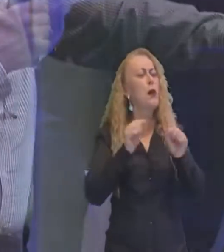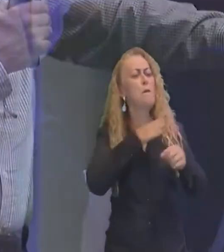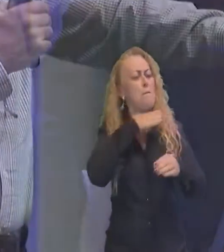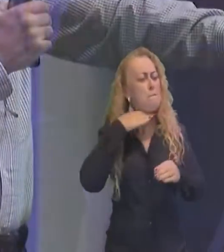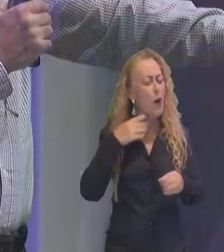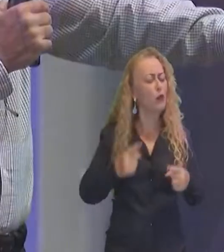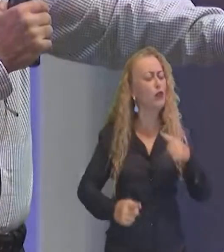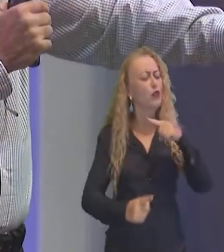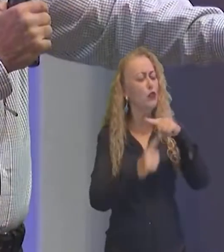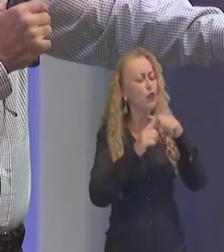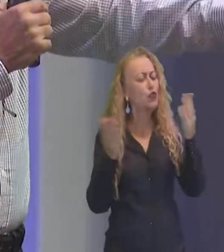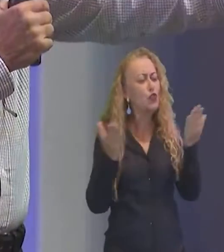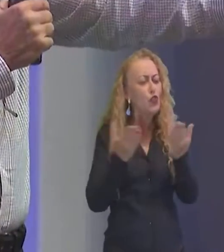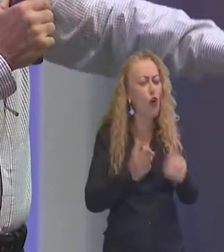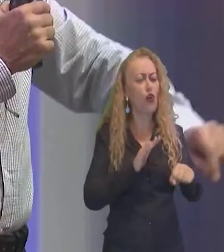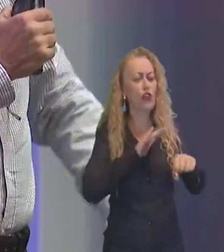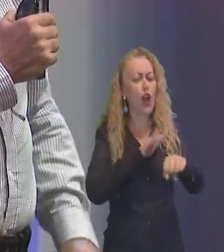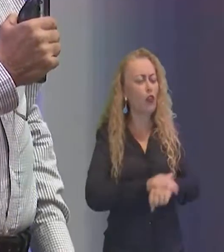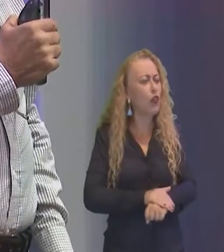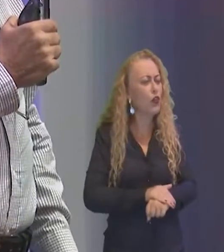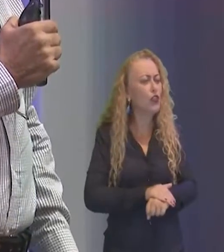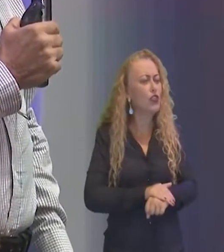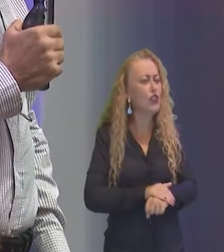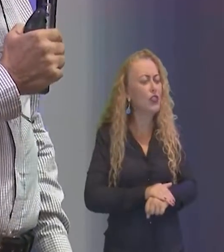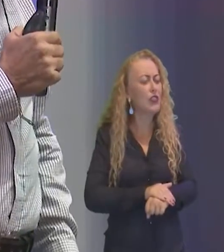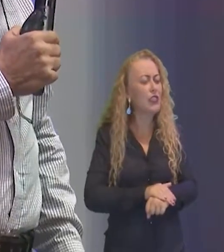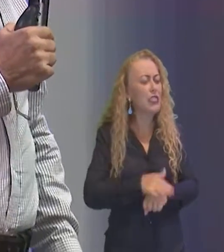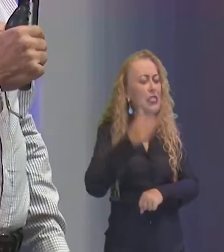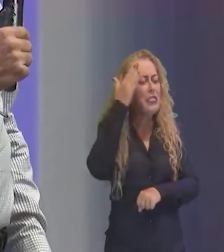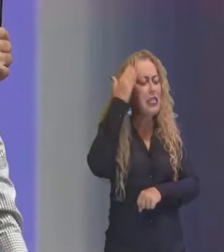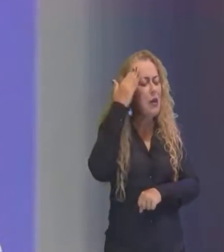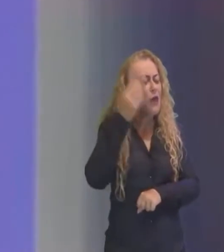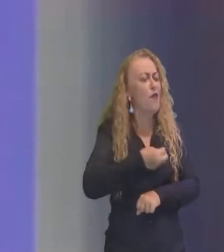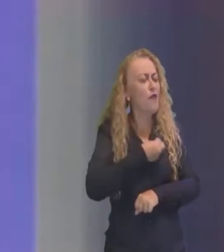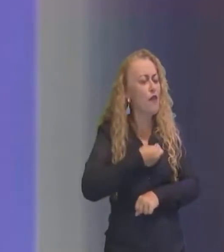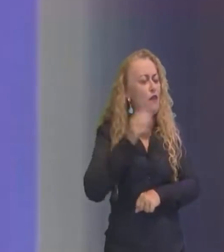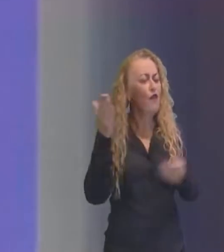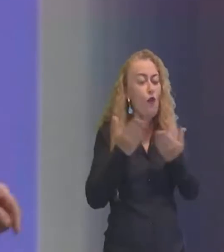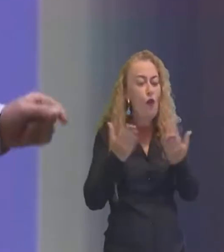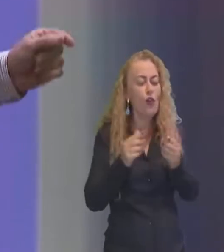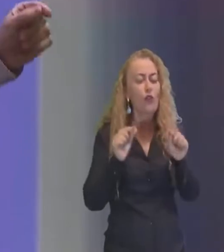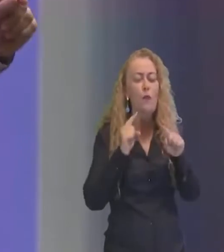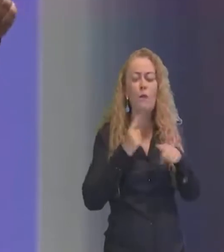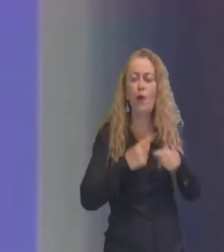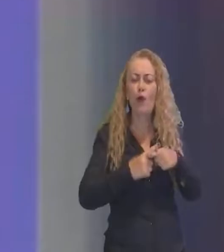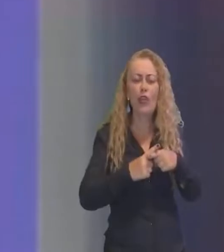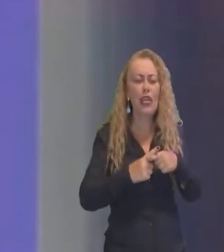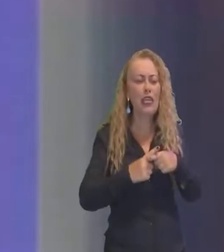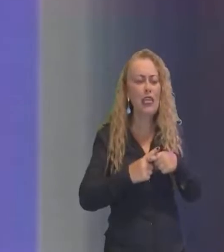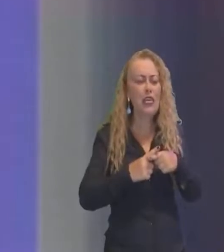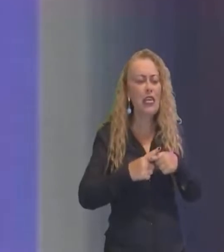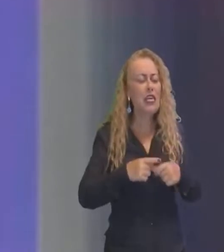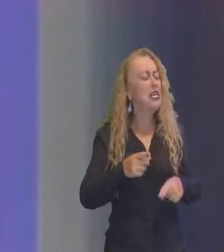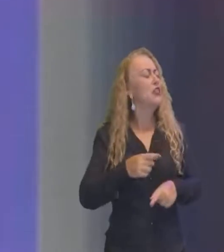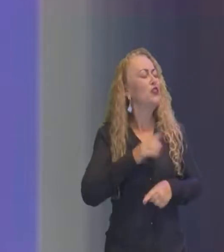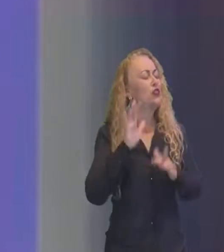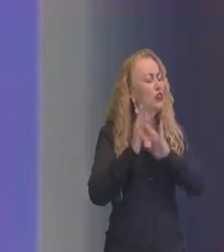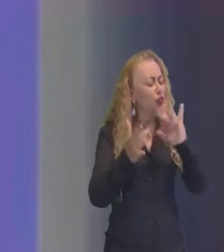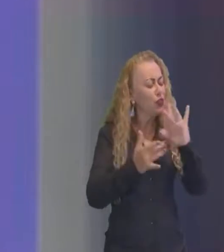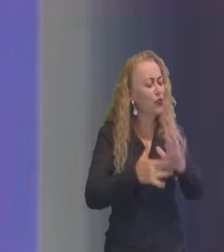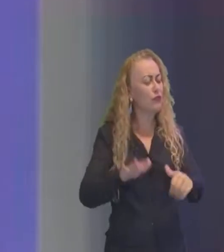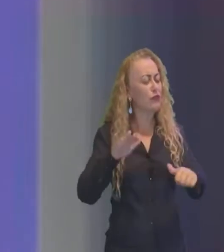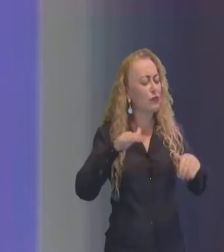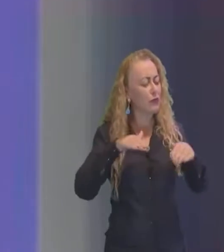noite porque Jesus se humilhou por nós. Se Jesus não estivesse se humilhado